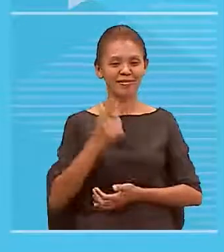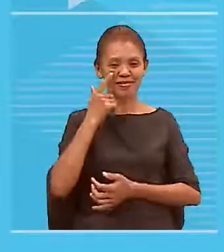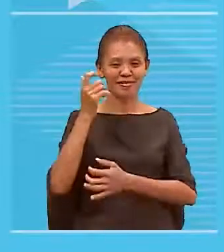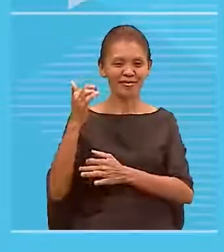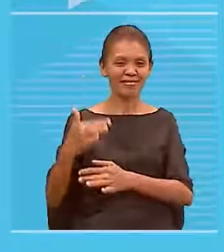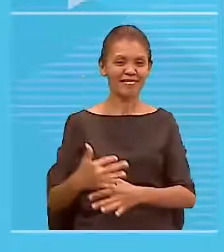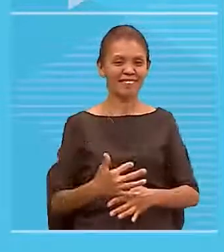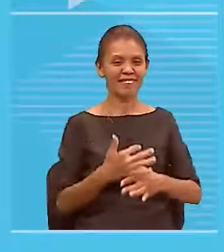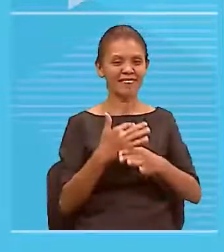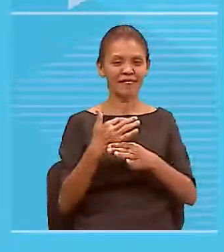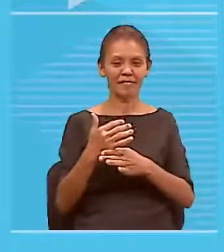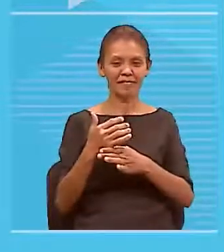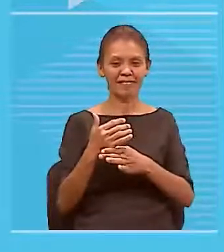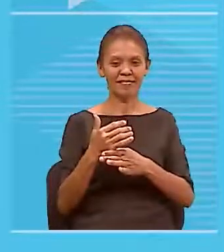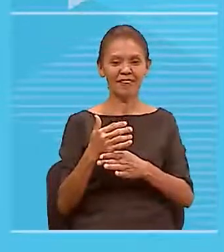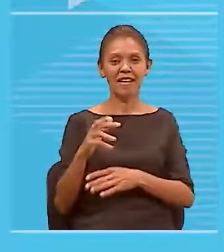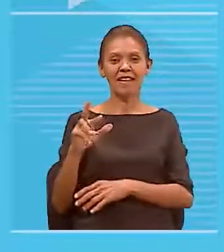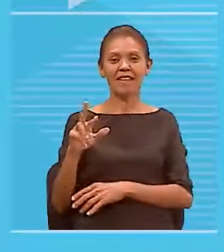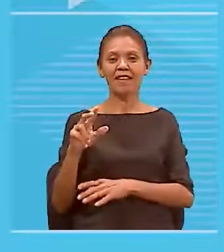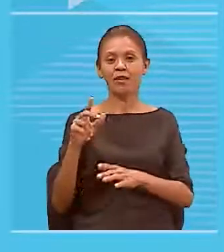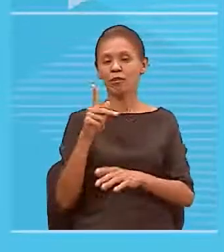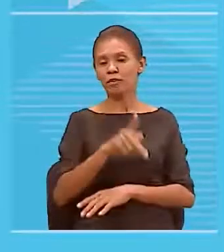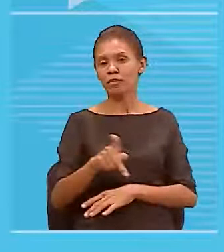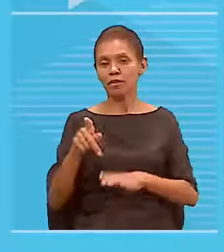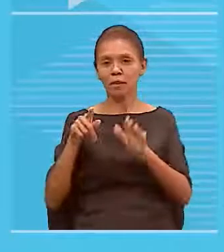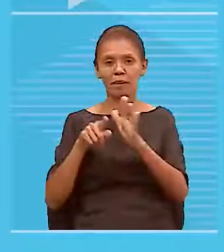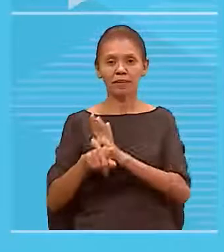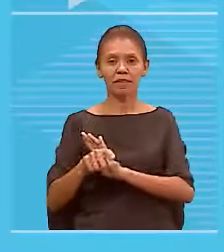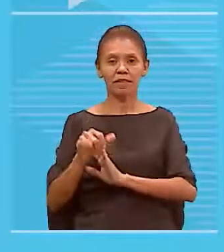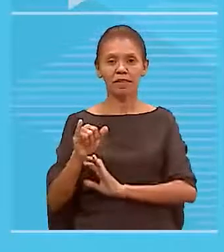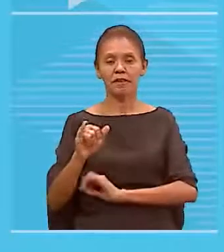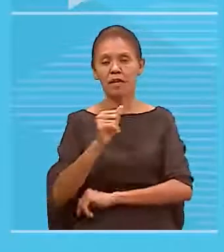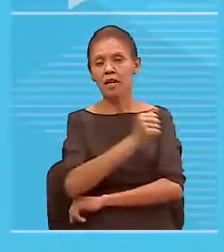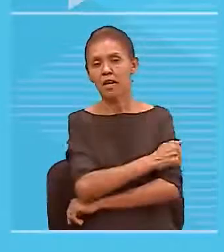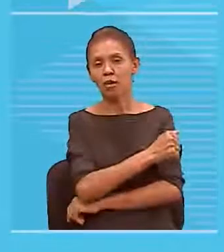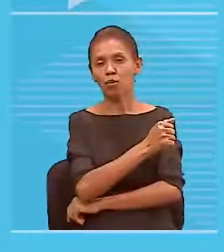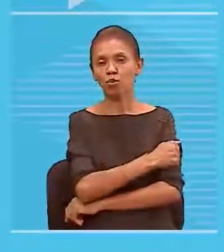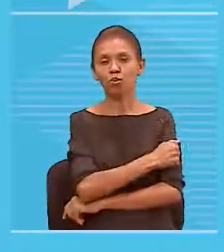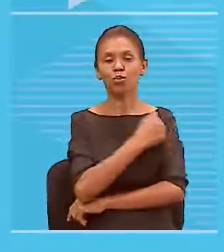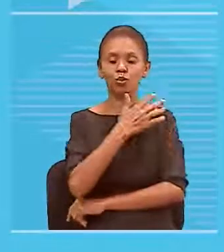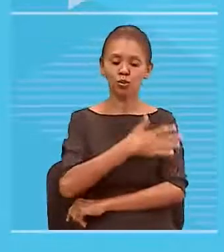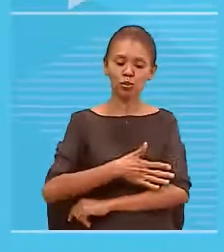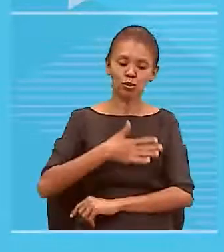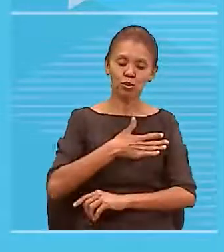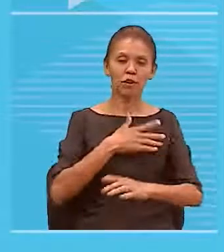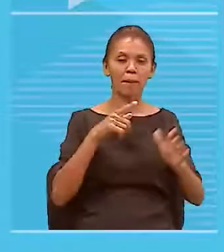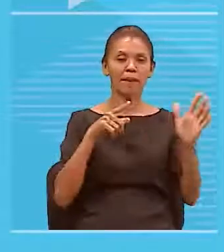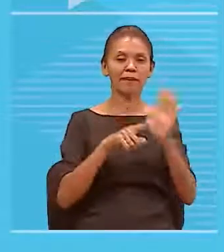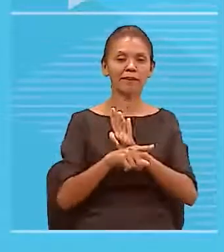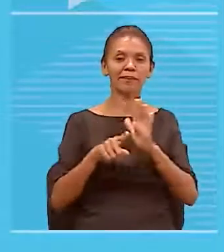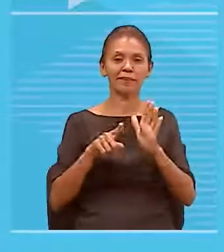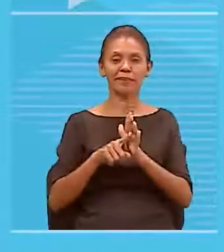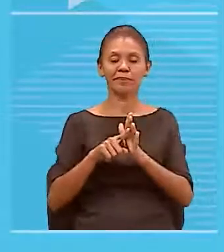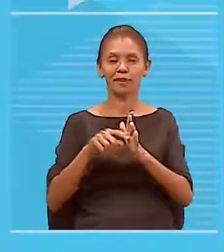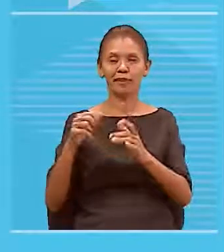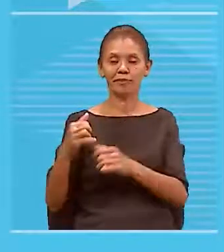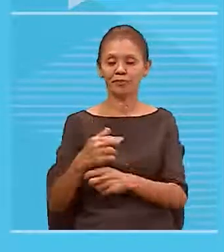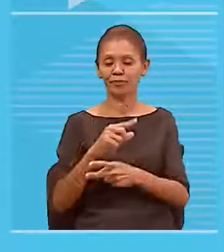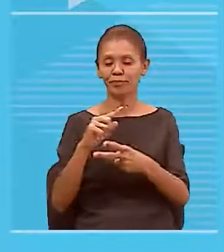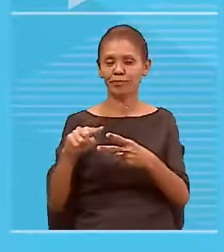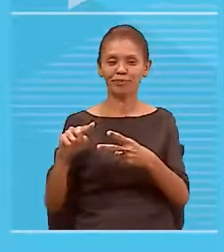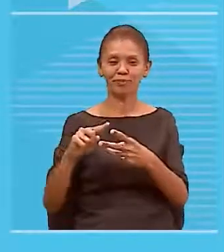gostou dessa questão aí Ravena Leandro Daniel Adriana Souza